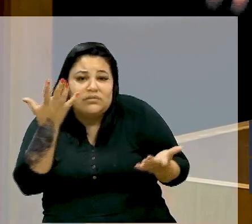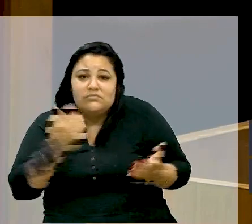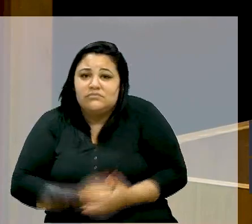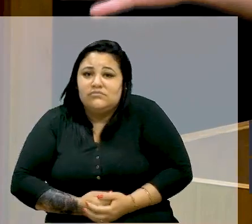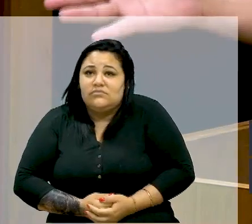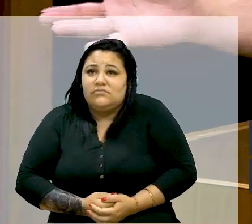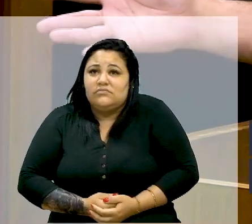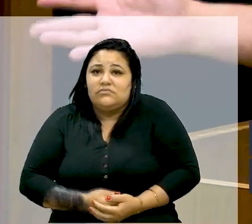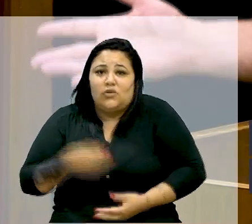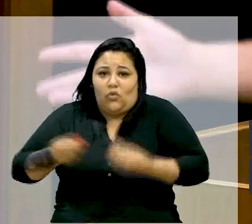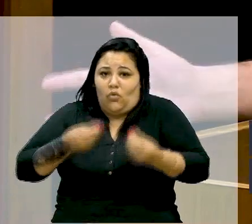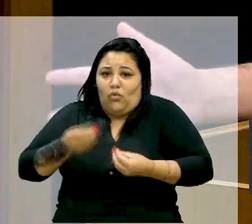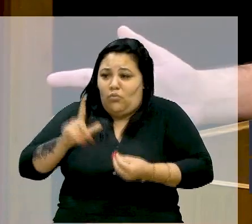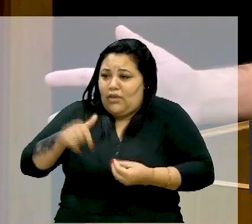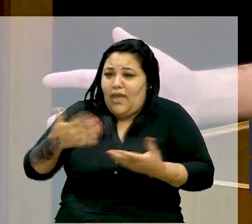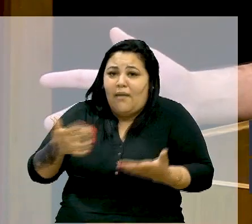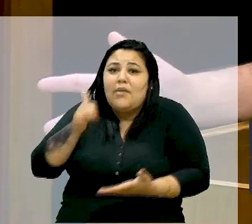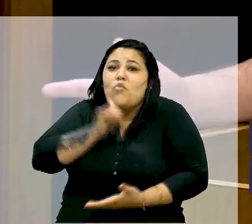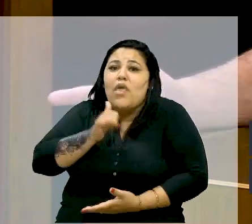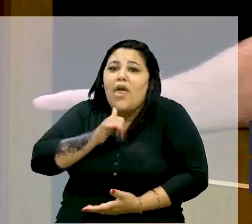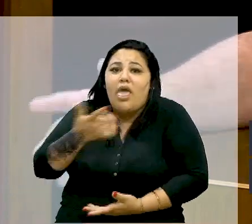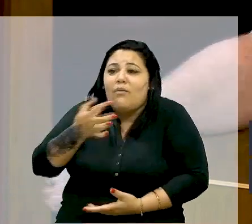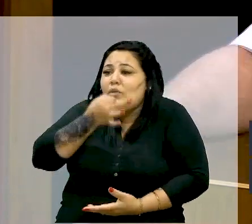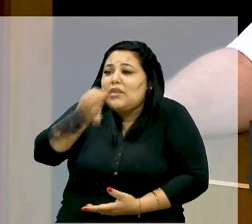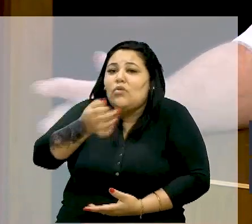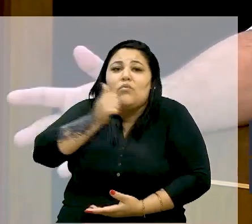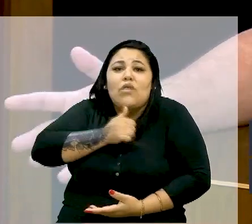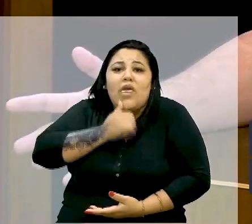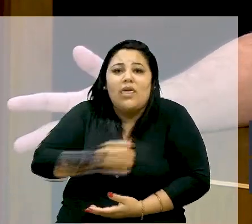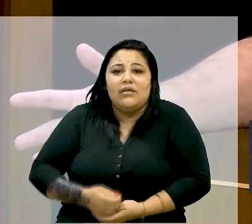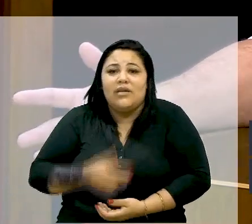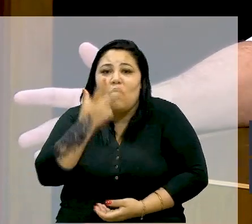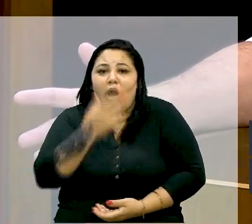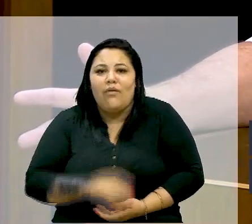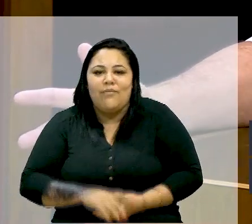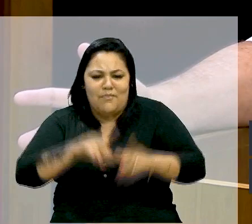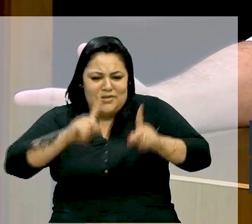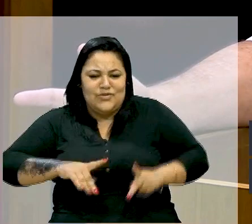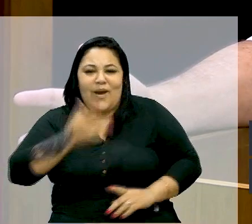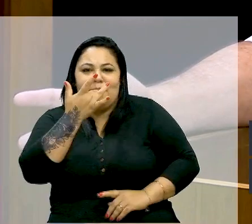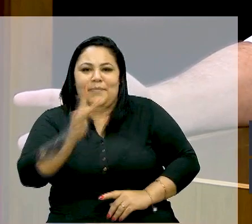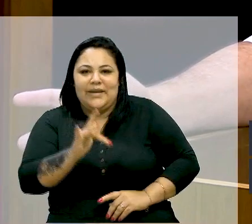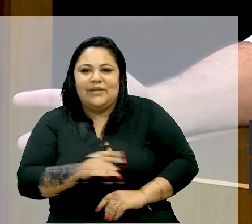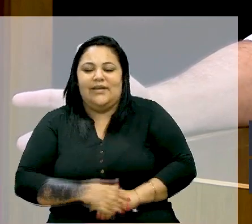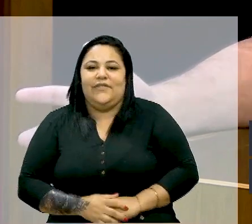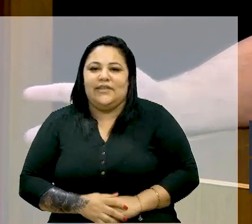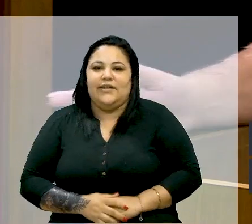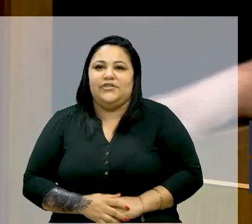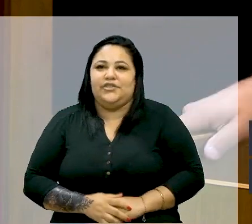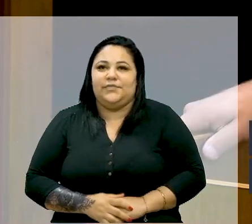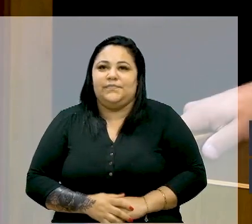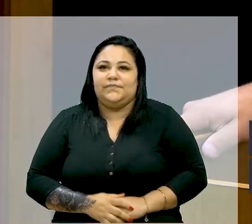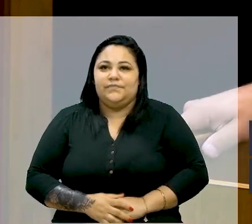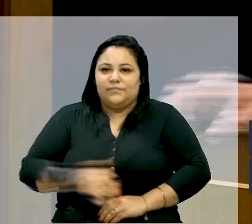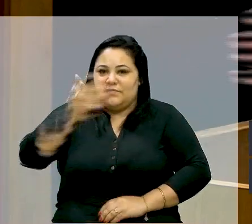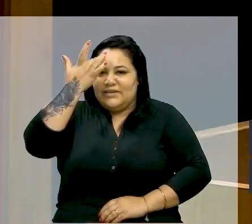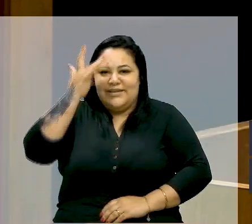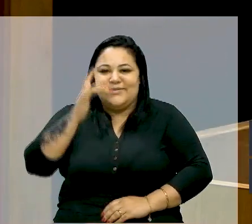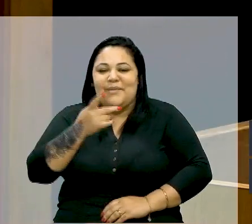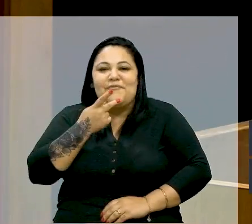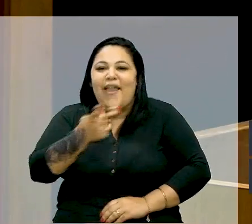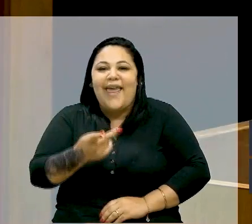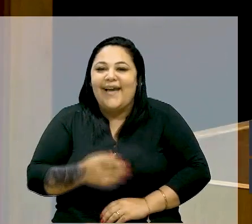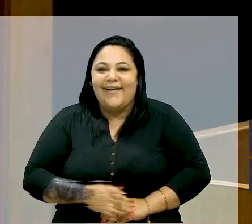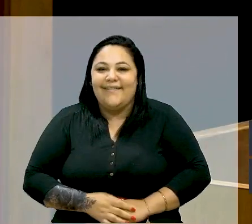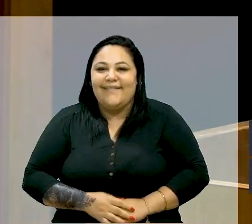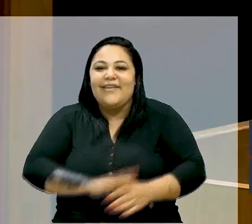machismo se aplica para uma mulher da mesma forma que uma pessoa branca ela não tem lugar de fala para dizer